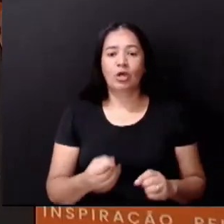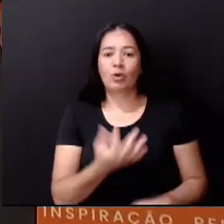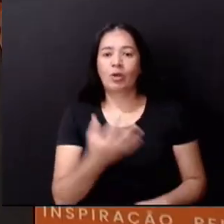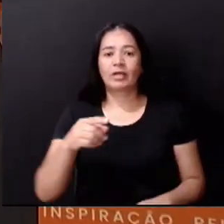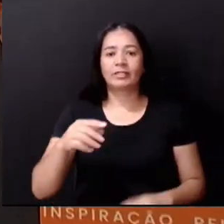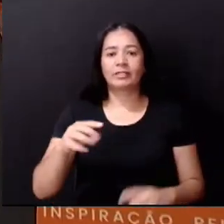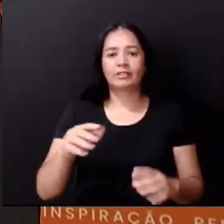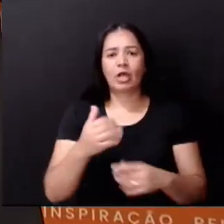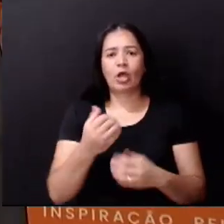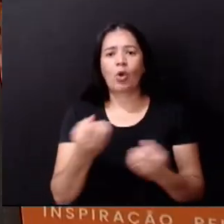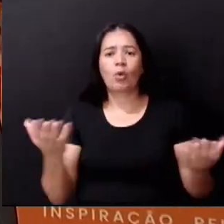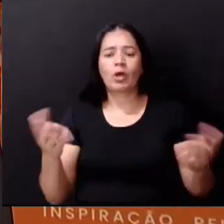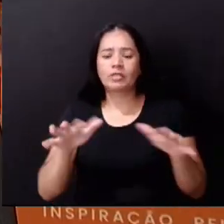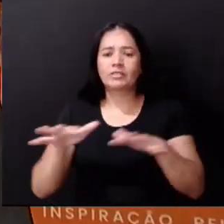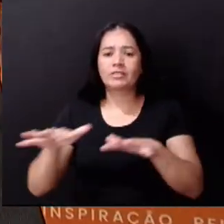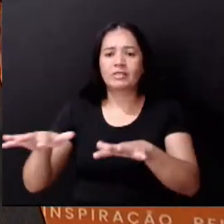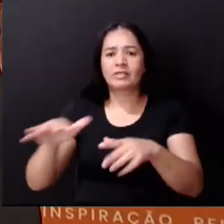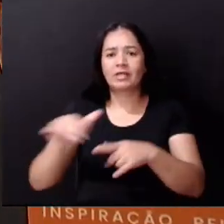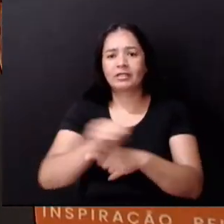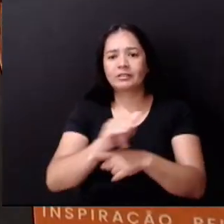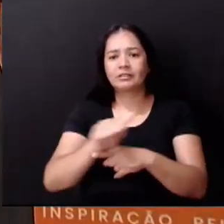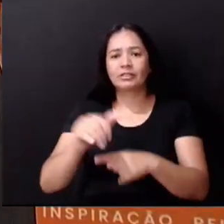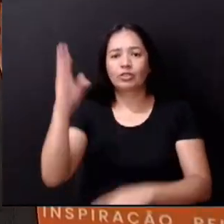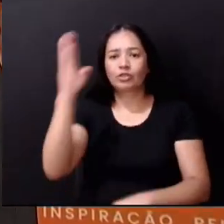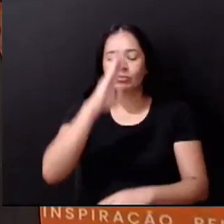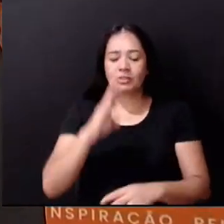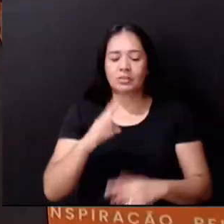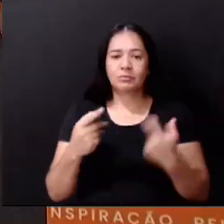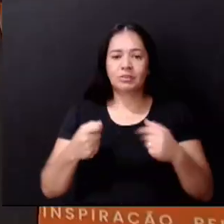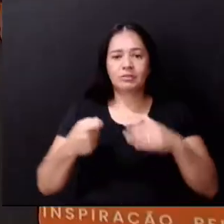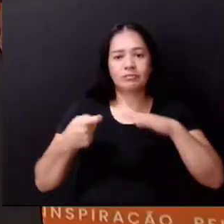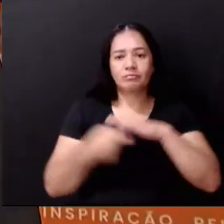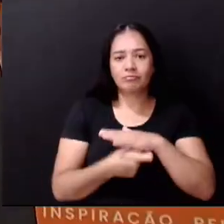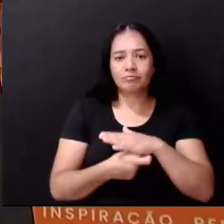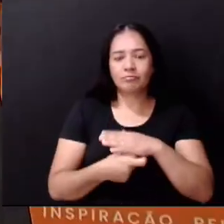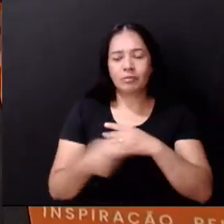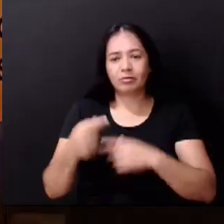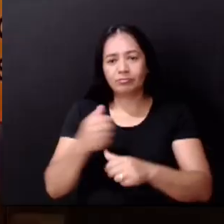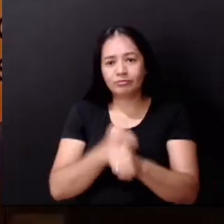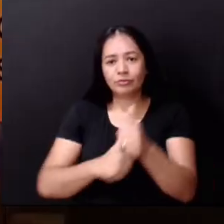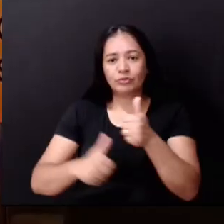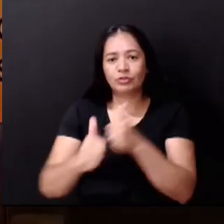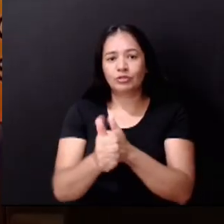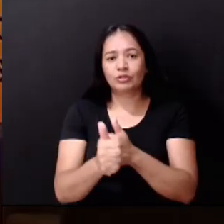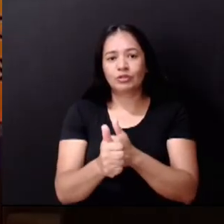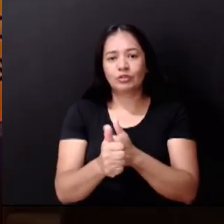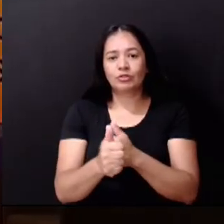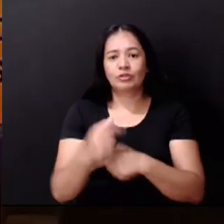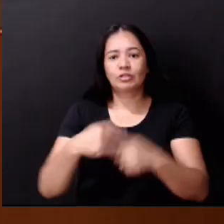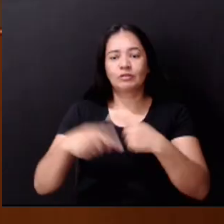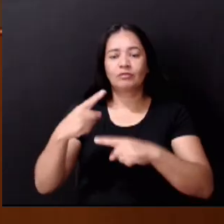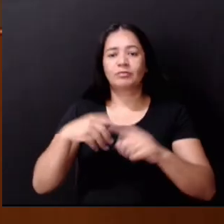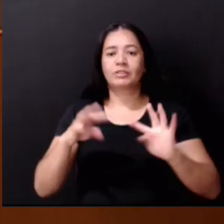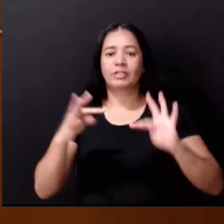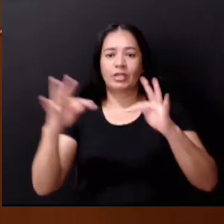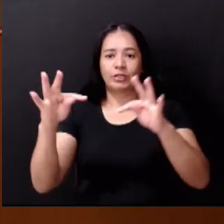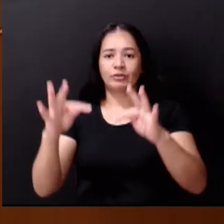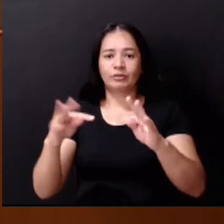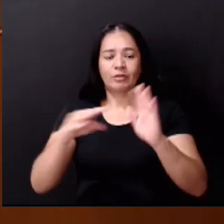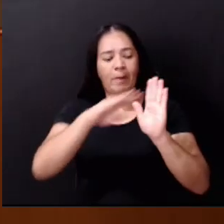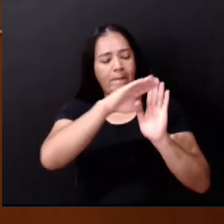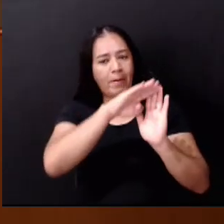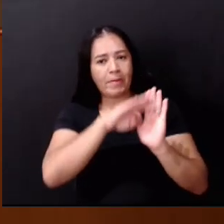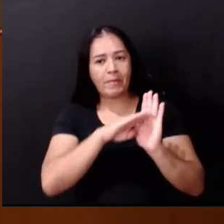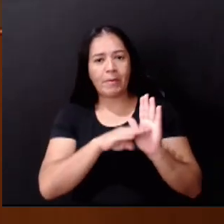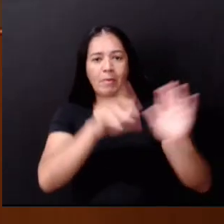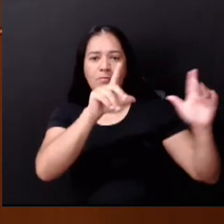seus recursos para ter o protagonismo no desenvolvimento das tecnologias quânticas no Brasil. Com uma programação de painéis e palestras, o